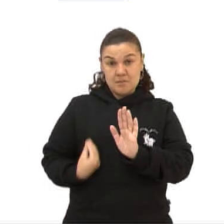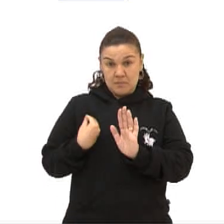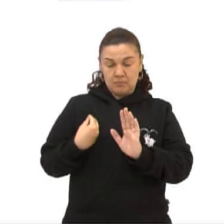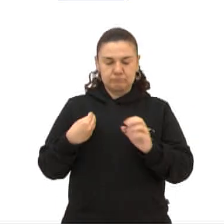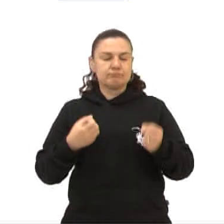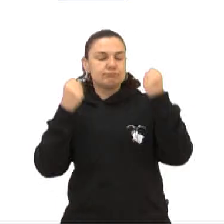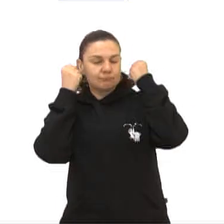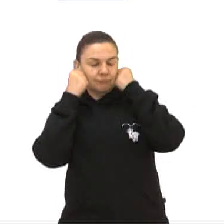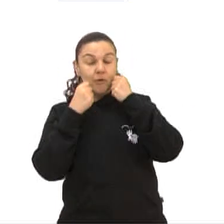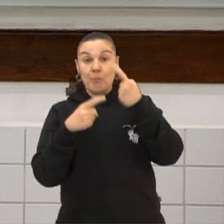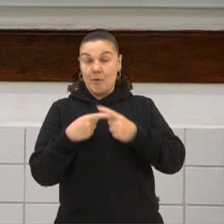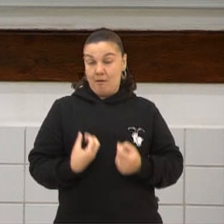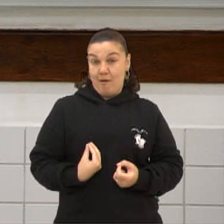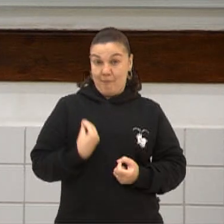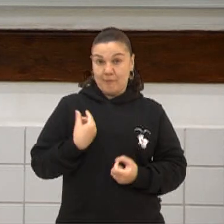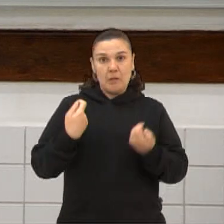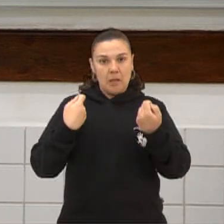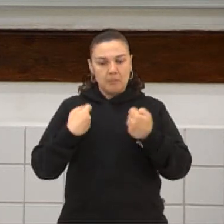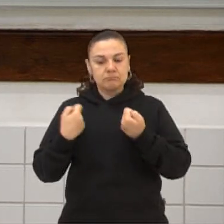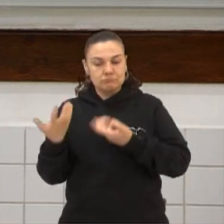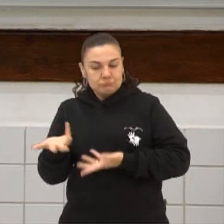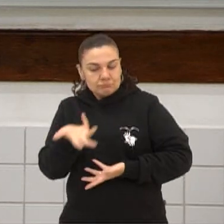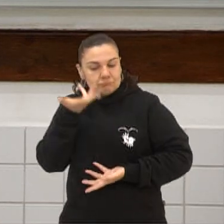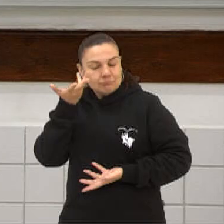contemplada, apesar de ser sofrida.